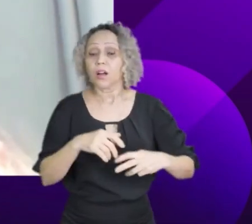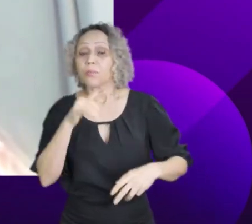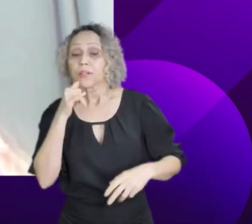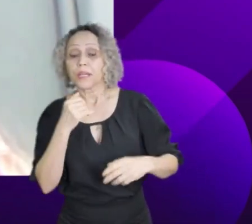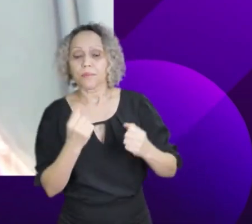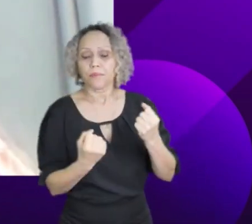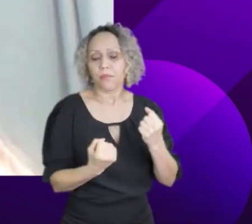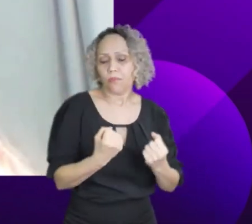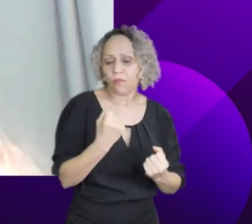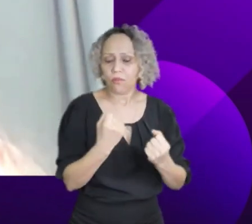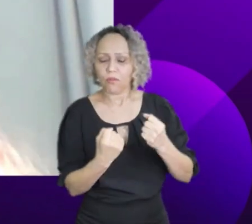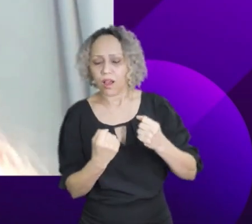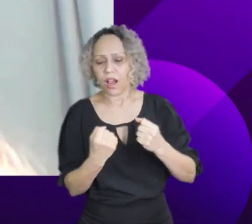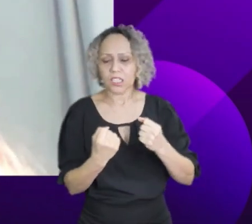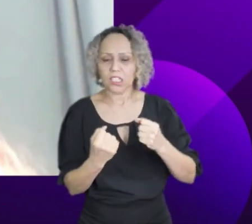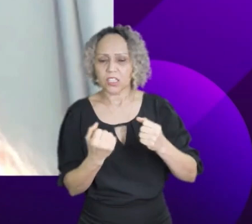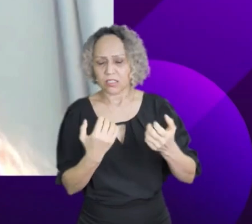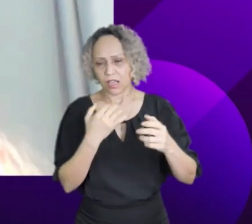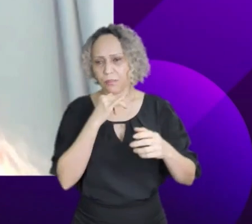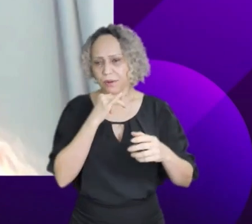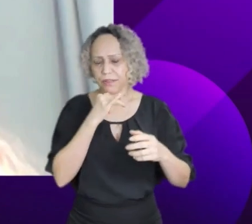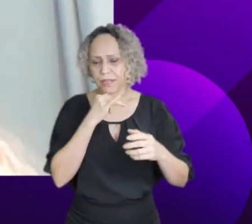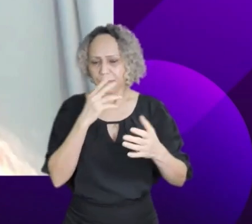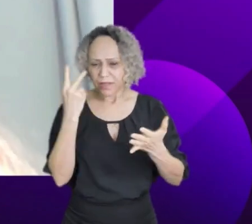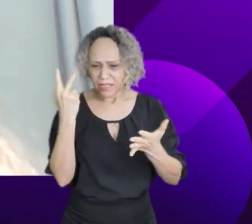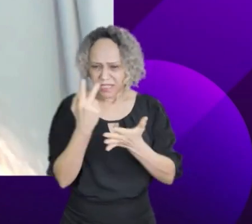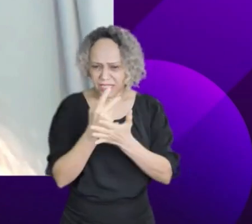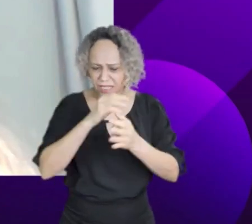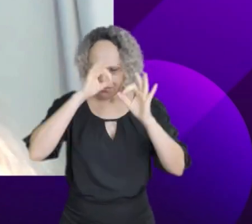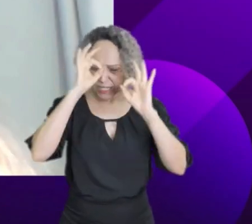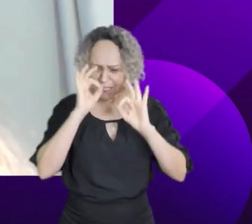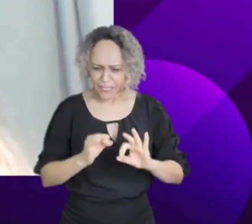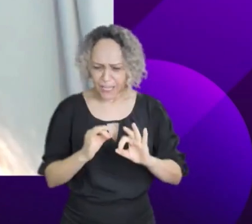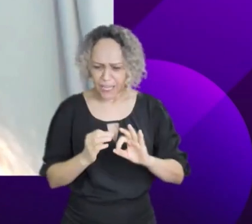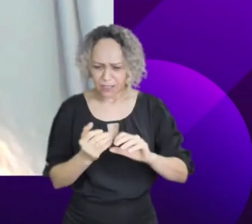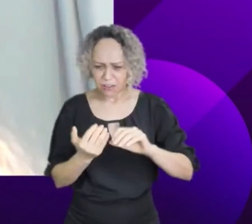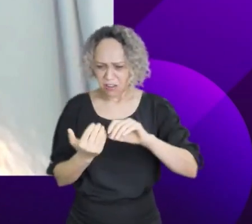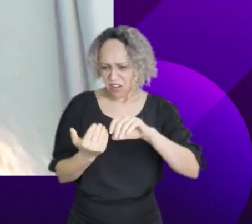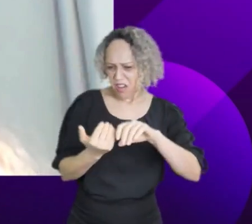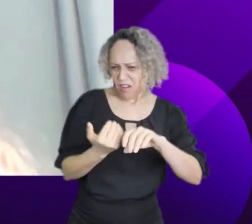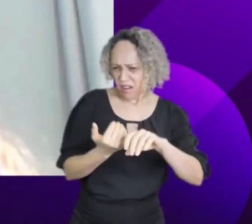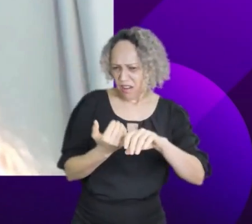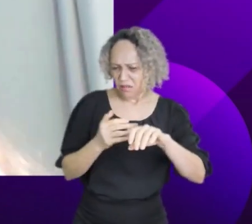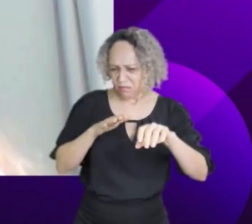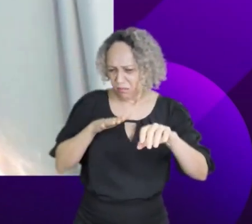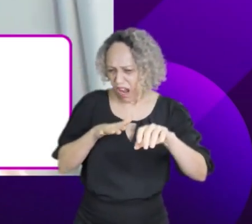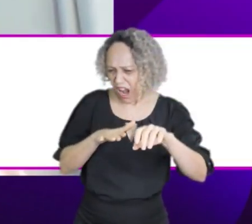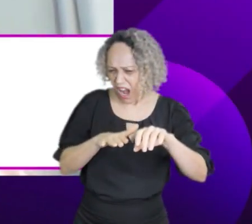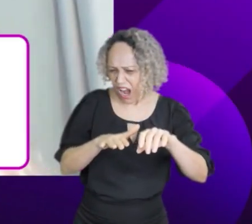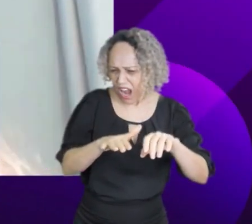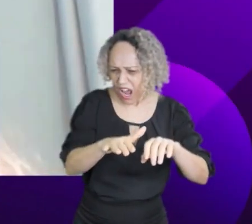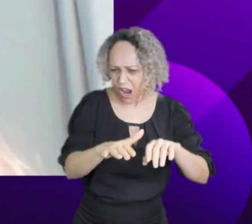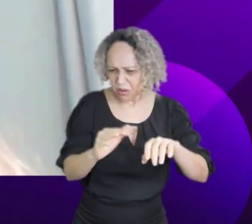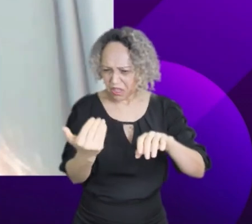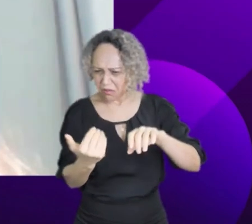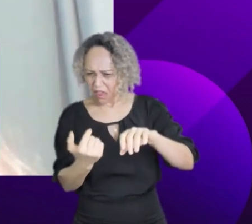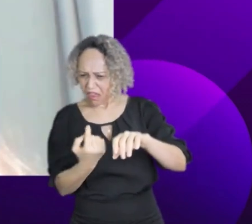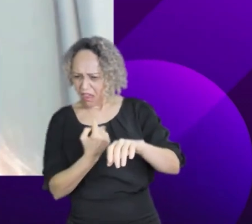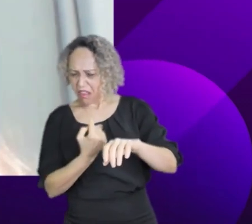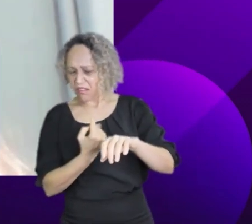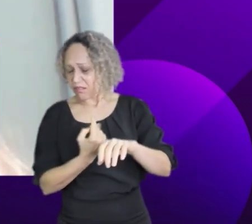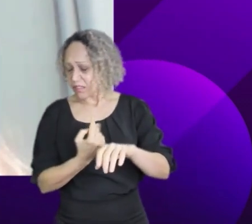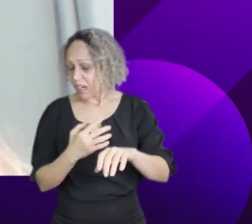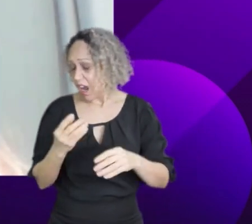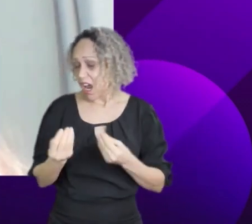envolvidos, se estava na contramão, se estava correto. E isso muitas vezes não é feito. Então, é muito importante